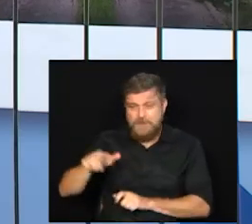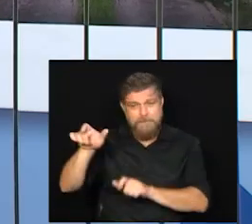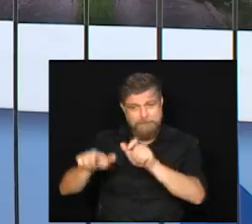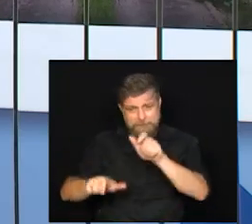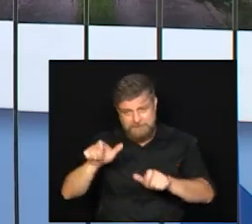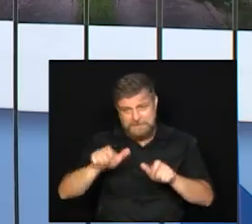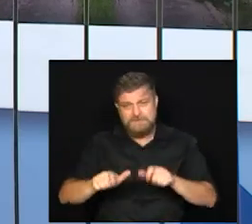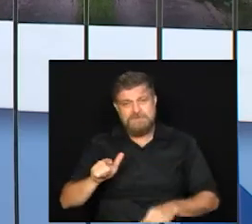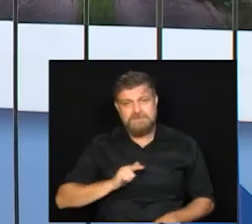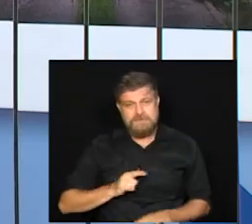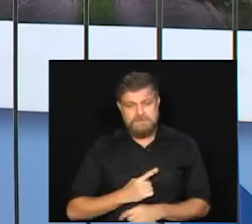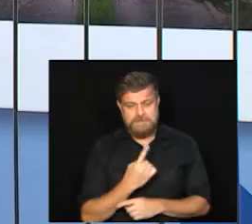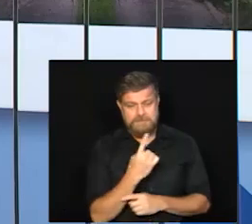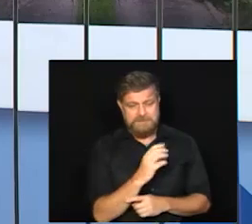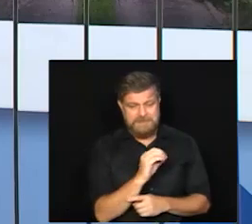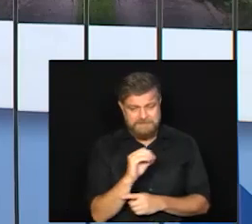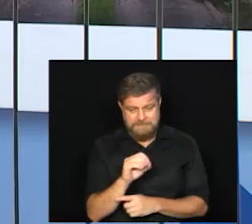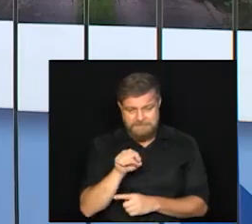pessoas. São